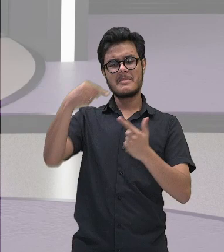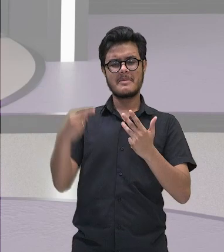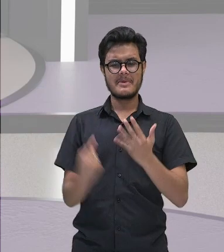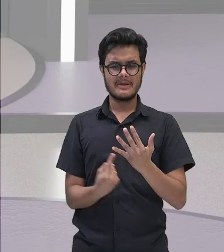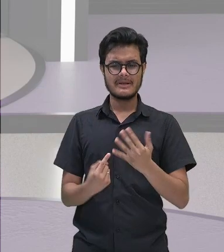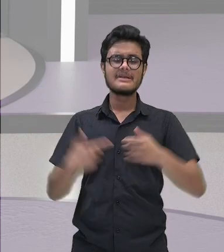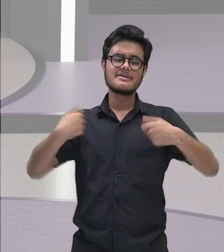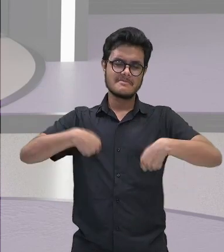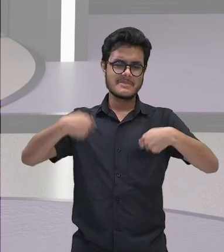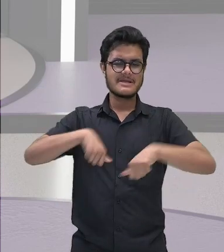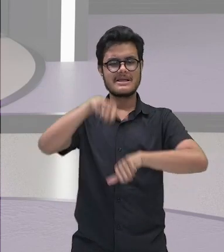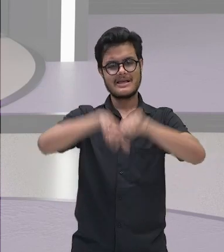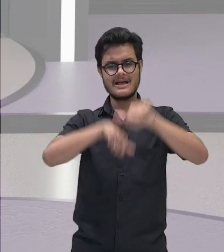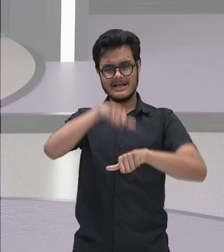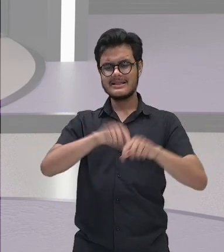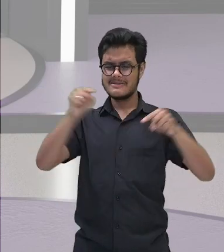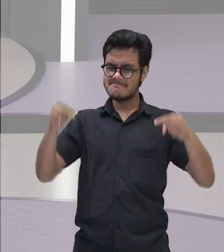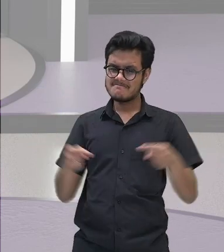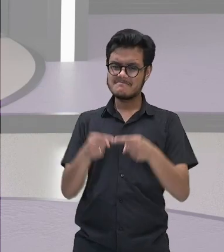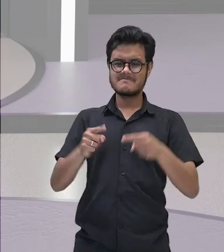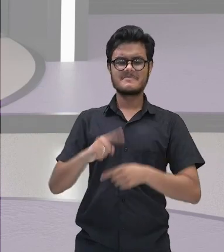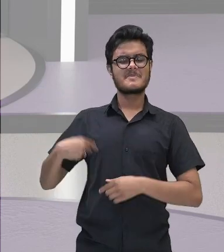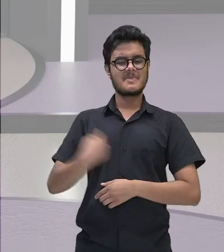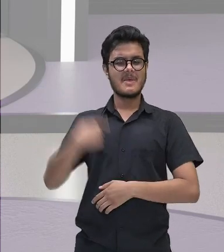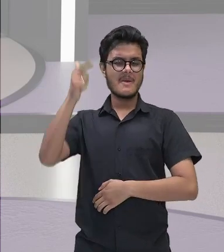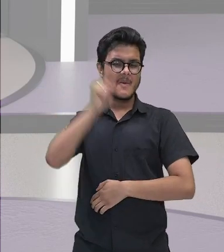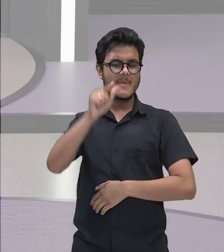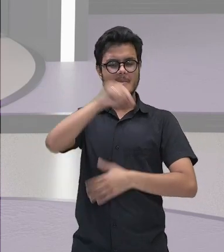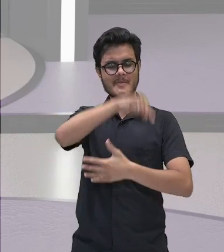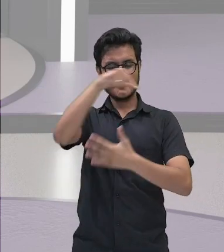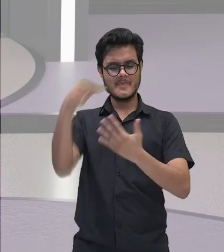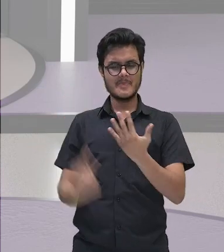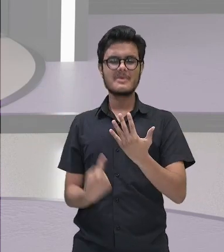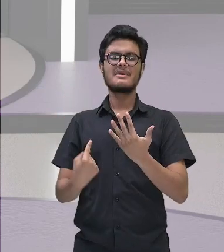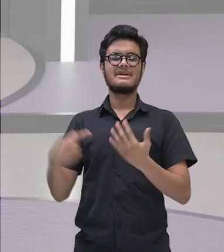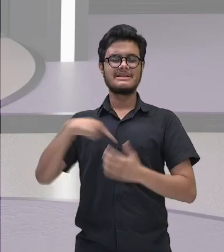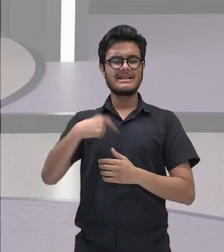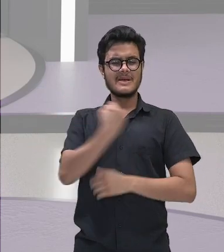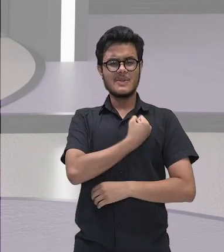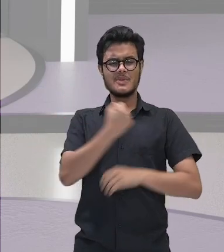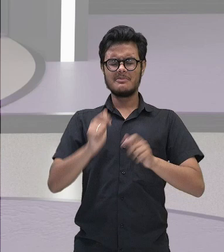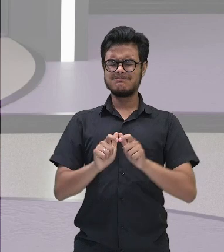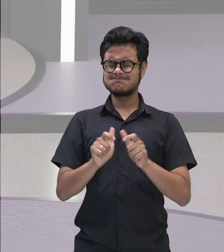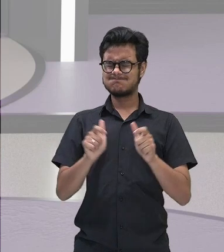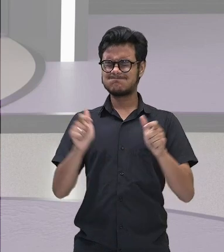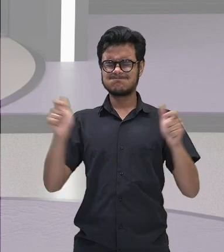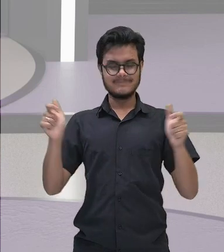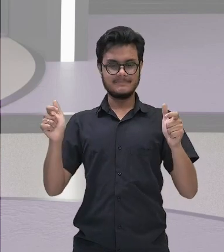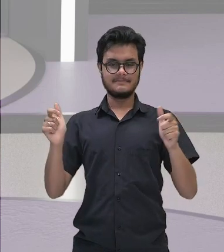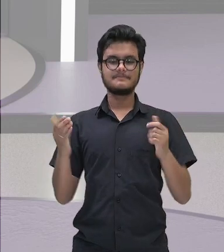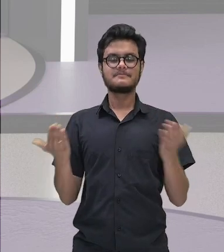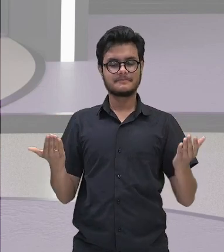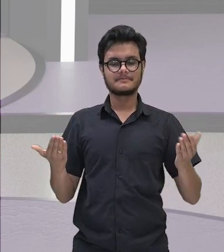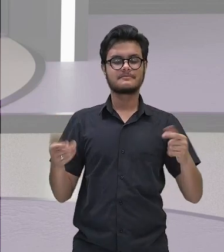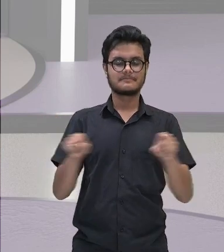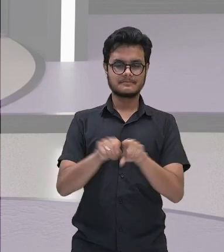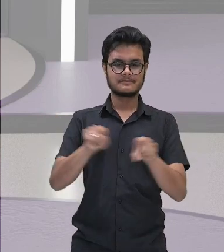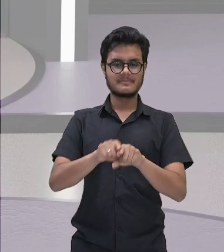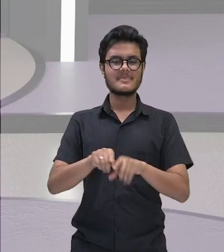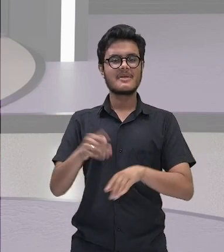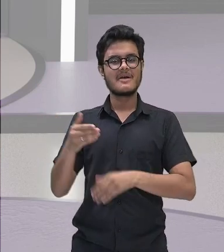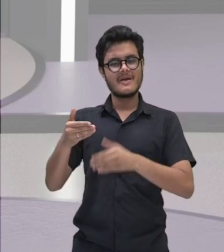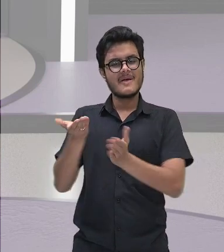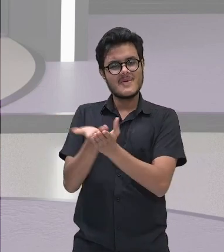vem para isso pra gente conseguir fazer essa Contagem quando a gente tem um número muito maior e isso a gente vai ver no